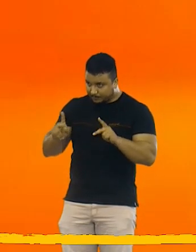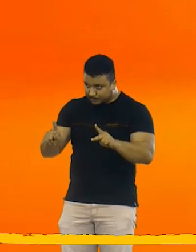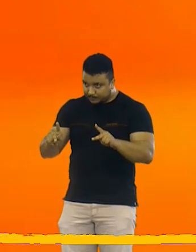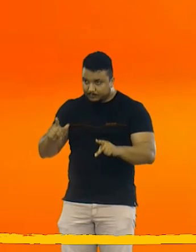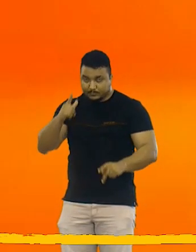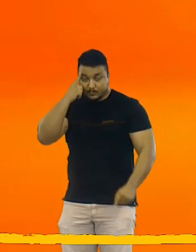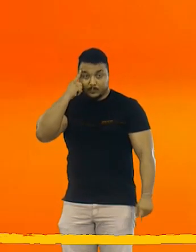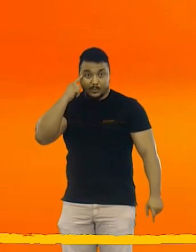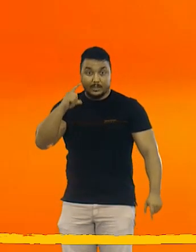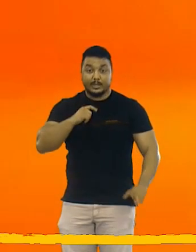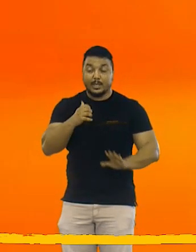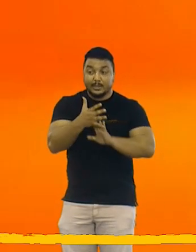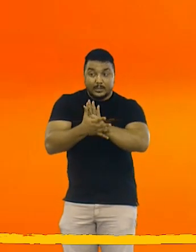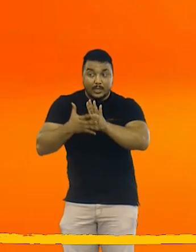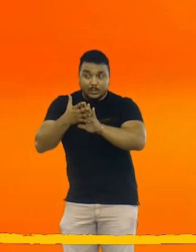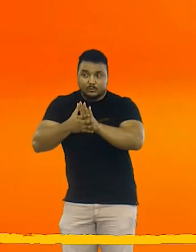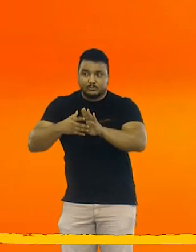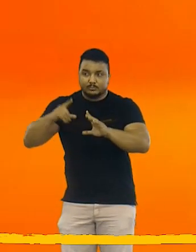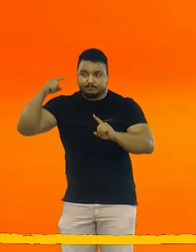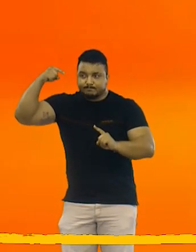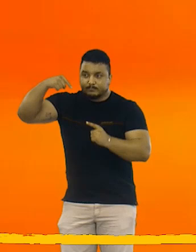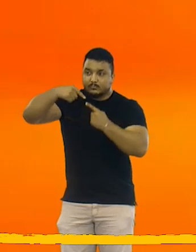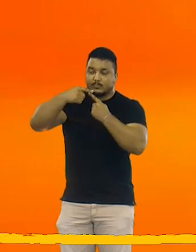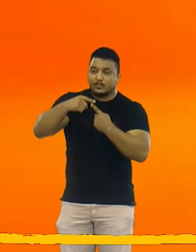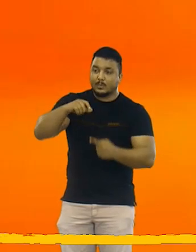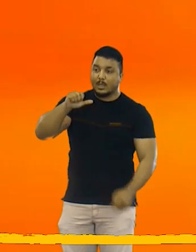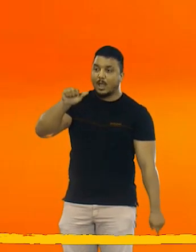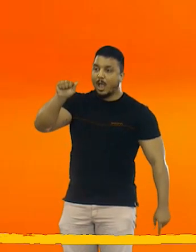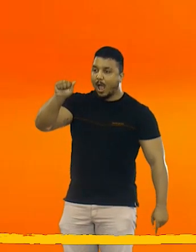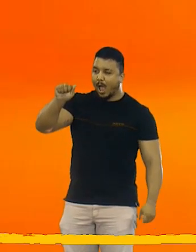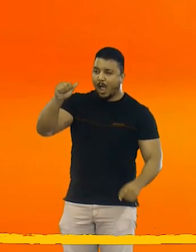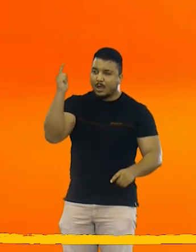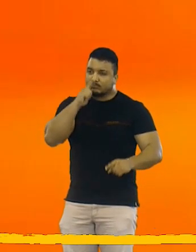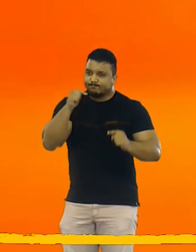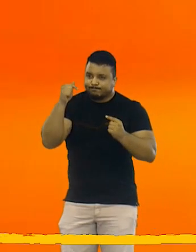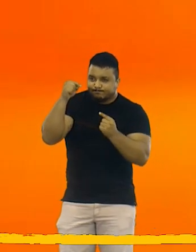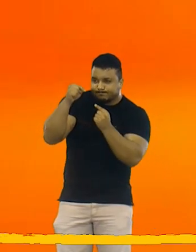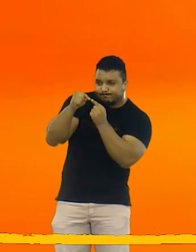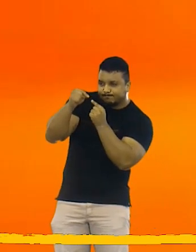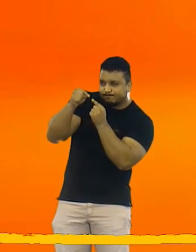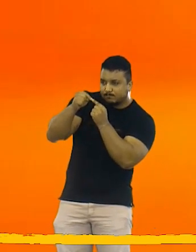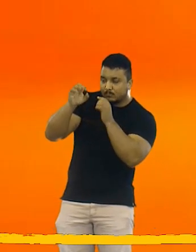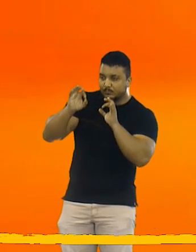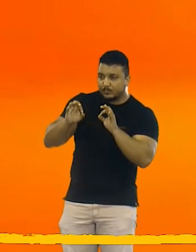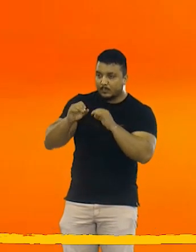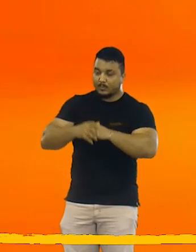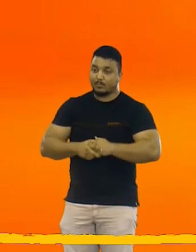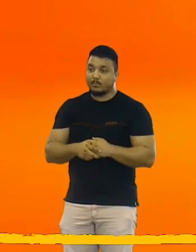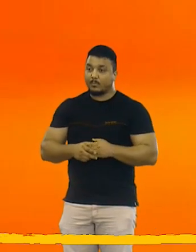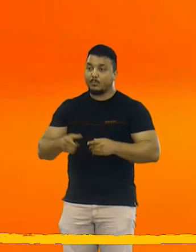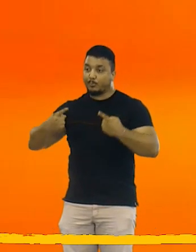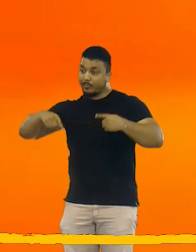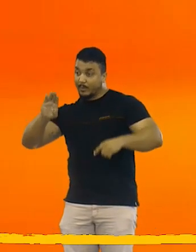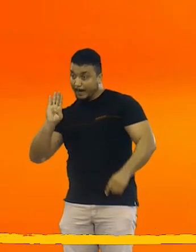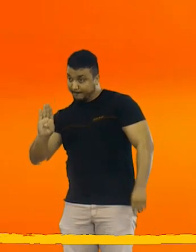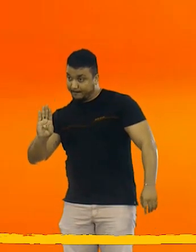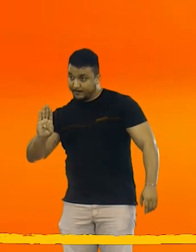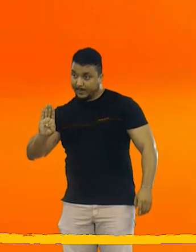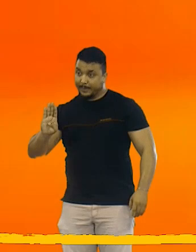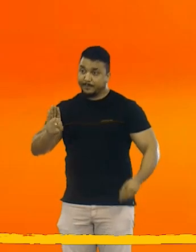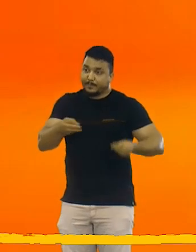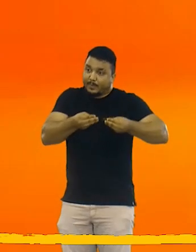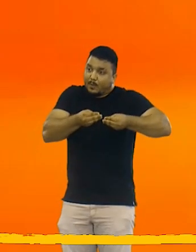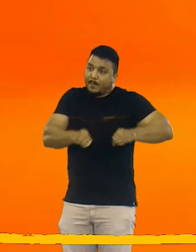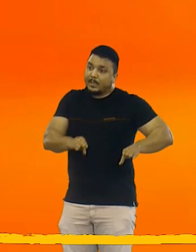pela condição do texto e pelo comando, o item A é o que mais apresenta essa condição. B, da recomposição dos salários